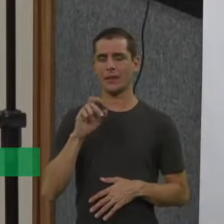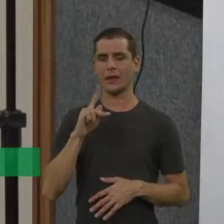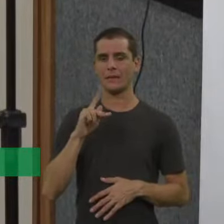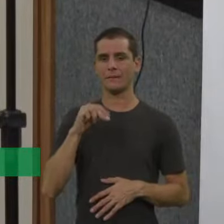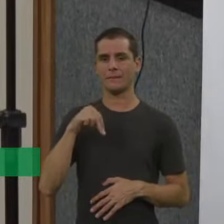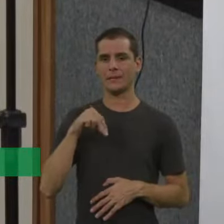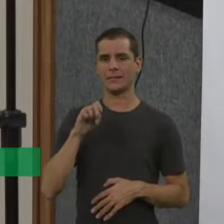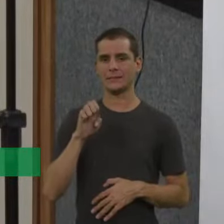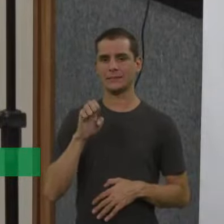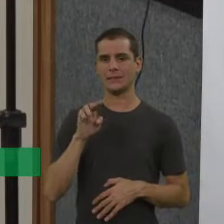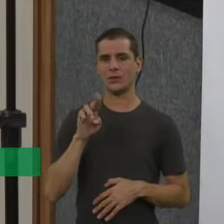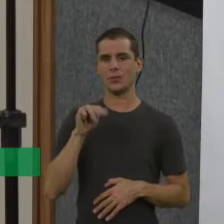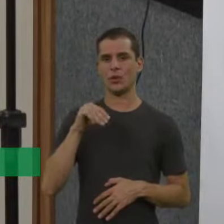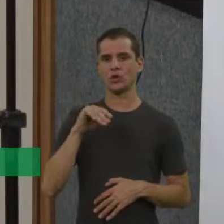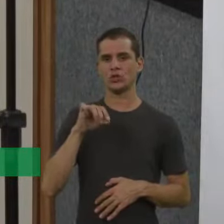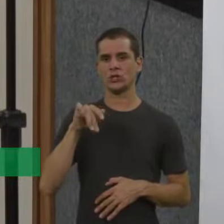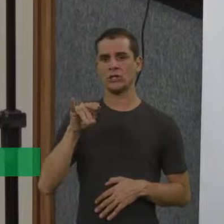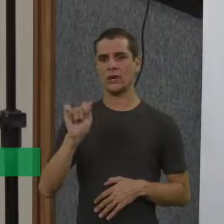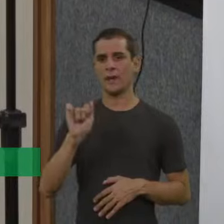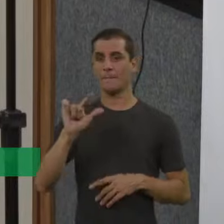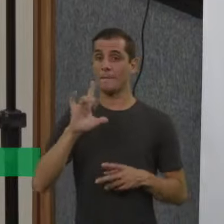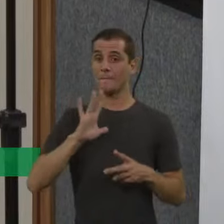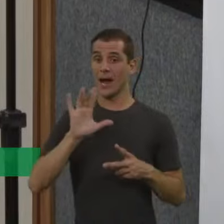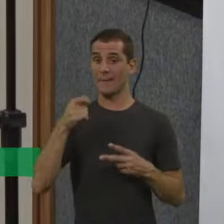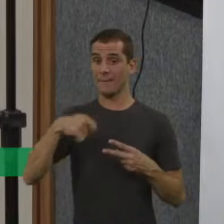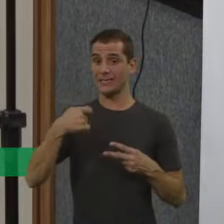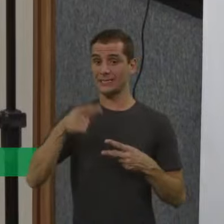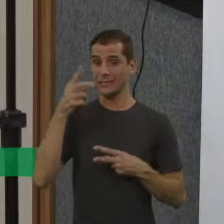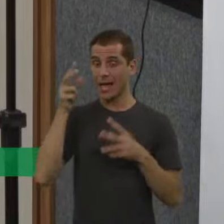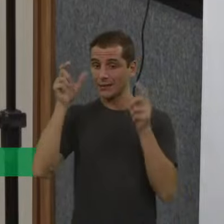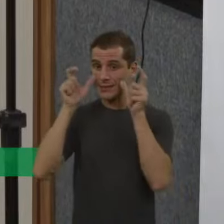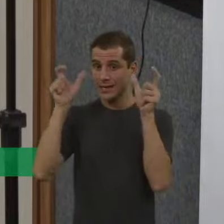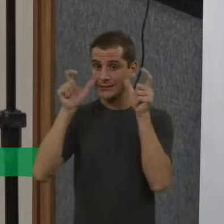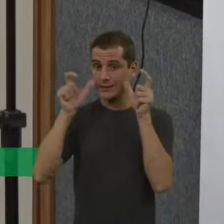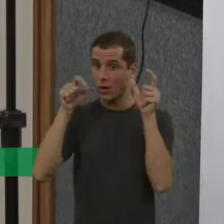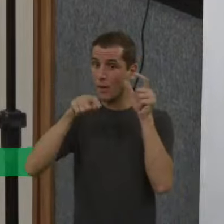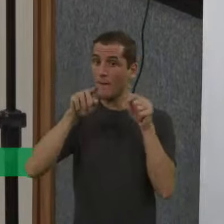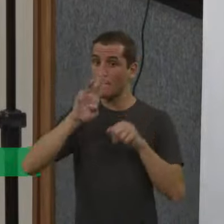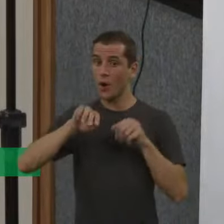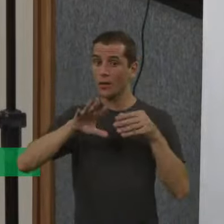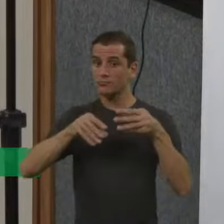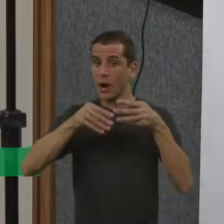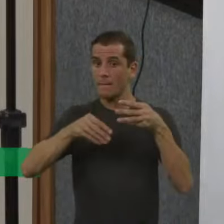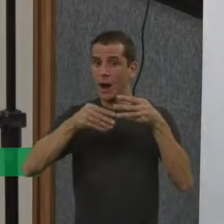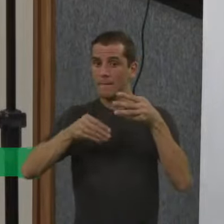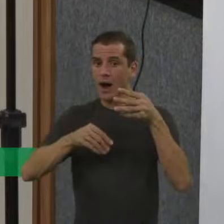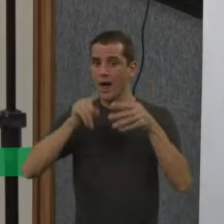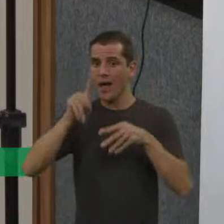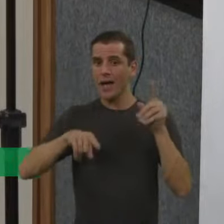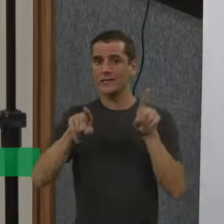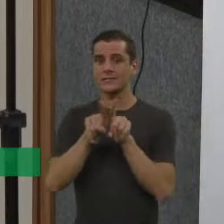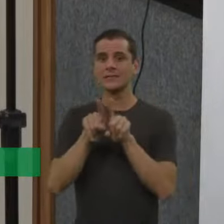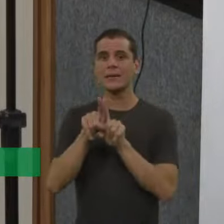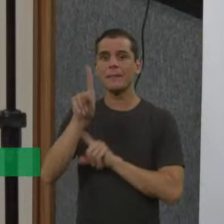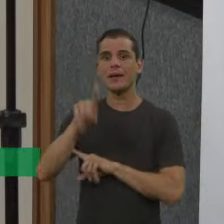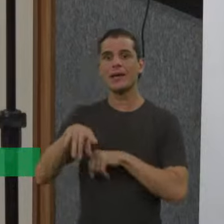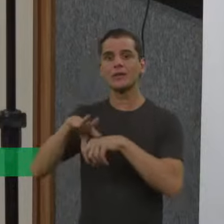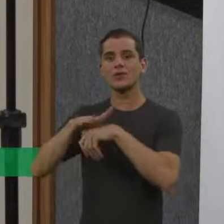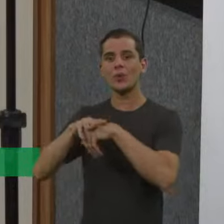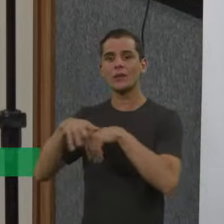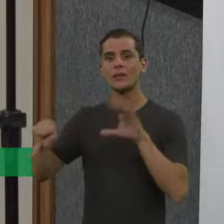os fatores leva ao diagnóstico de fibrose cística. É também conhecida como a doença do beijo salgado. As